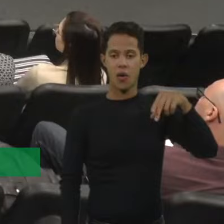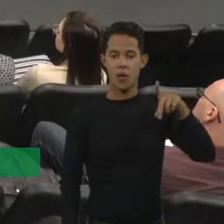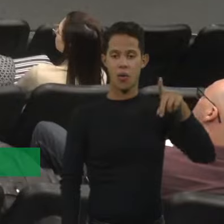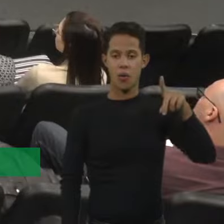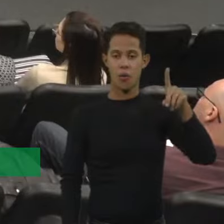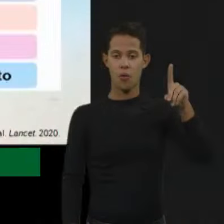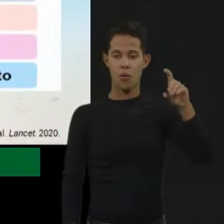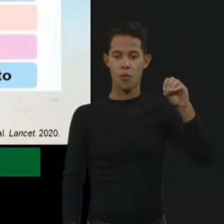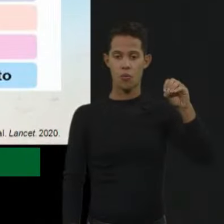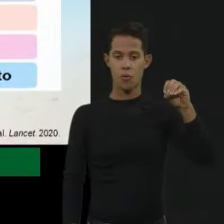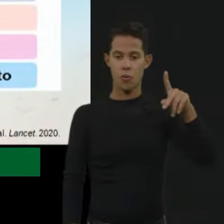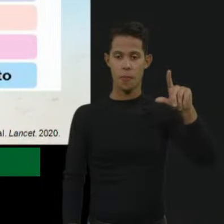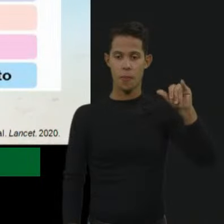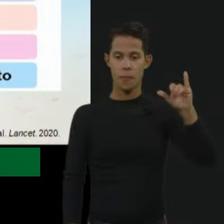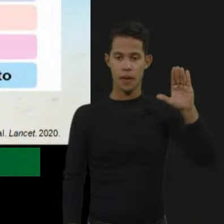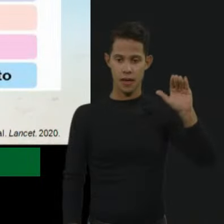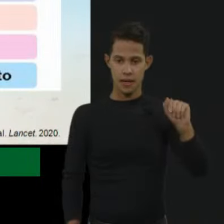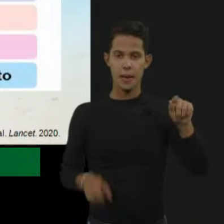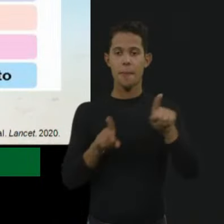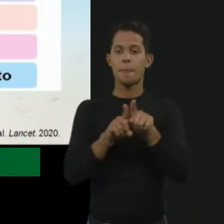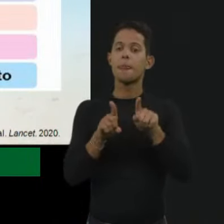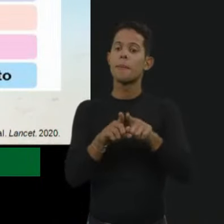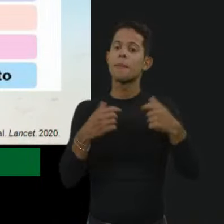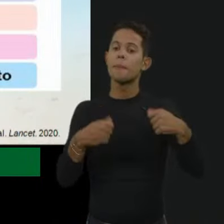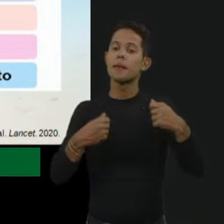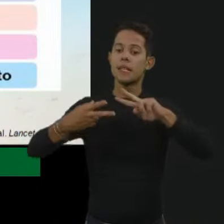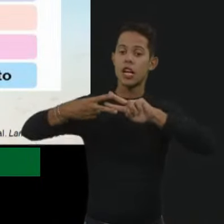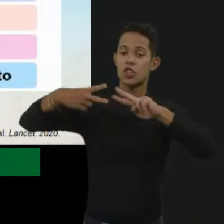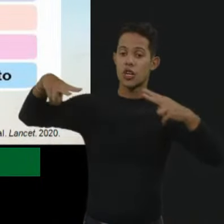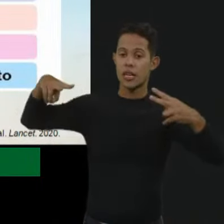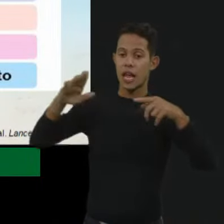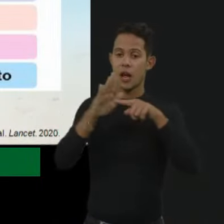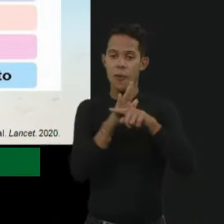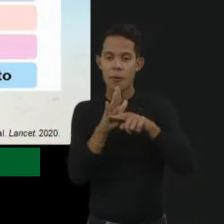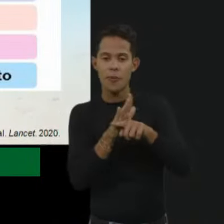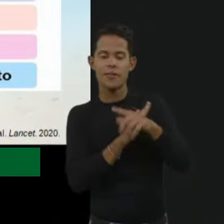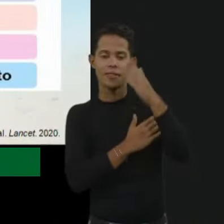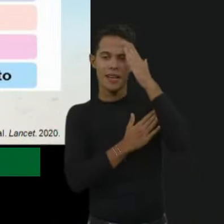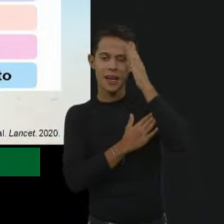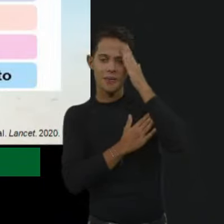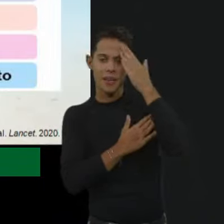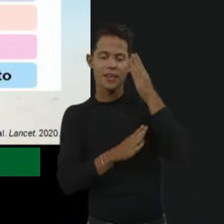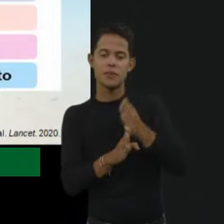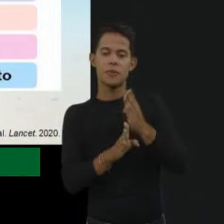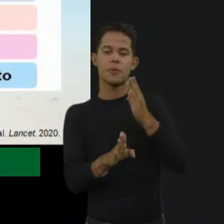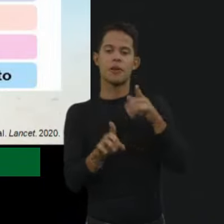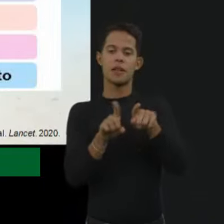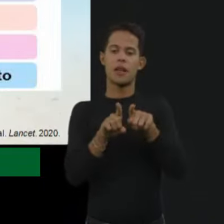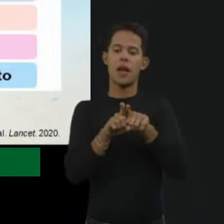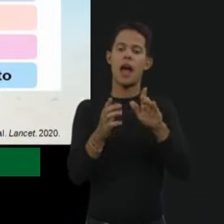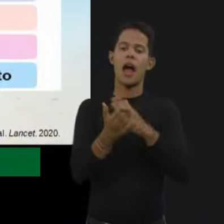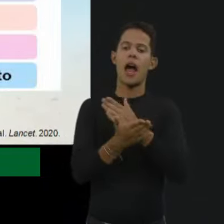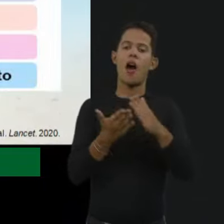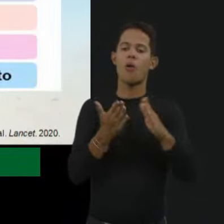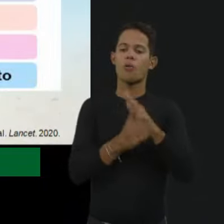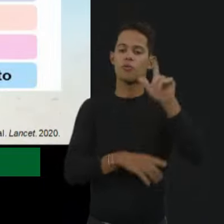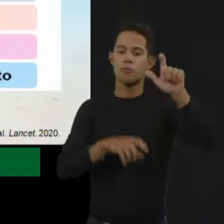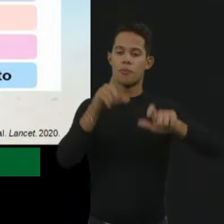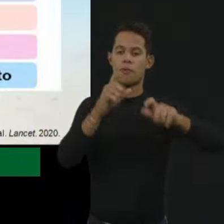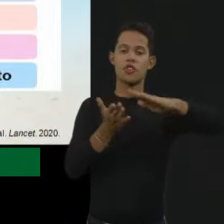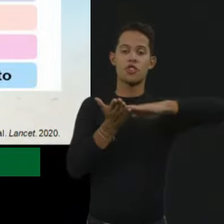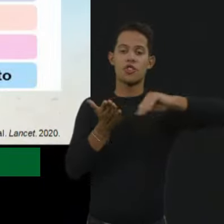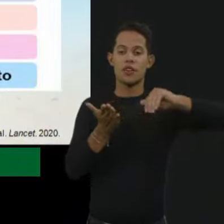estar confirmado por teste genético, tem que estar deambulante. E a gente exclui alguns pacientes, principalmente a apneia